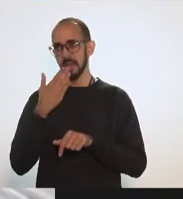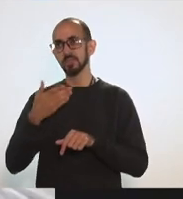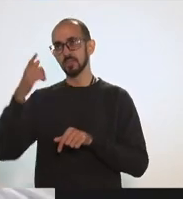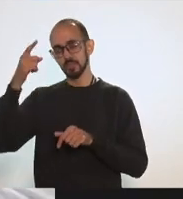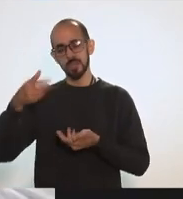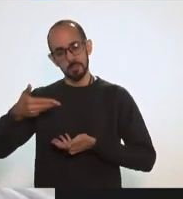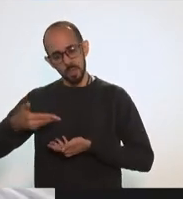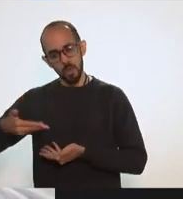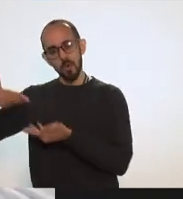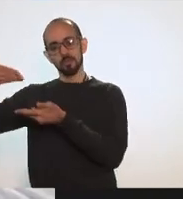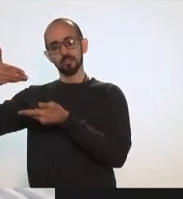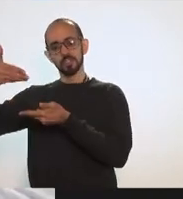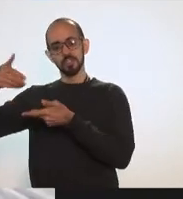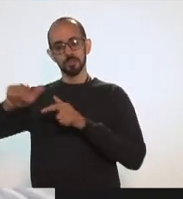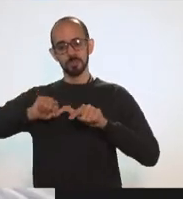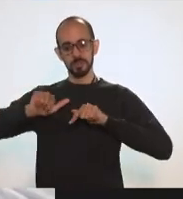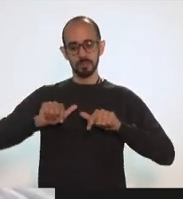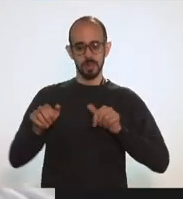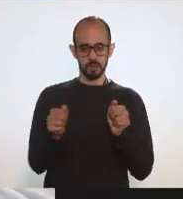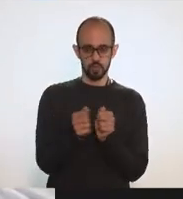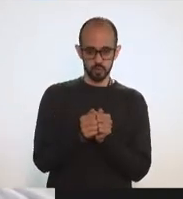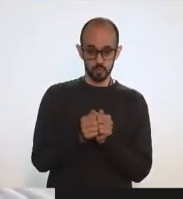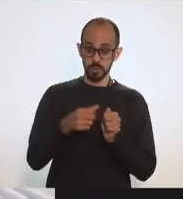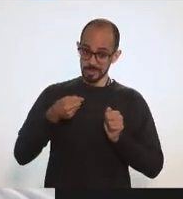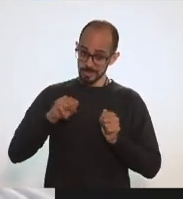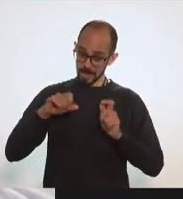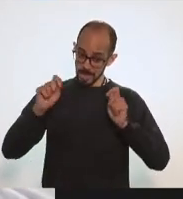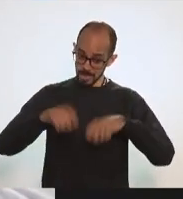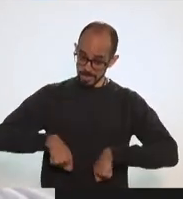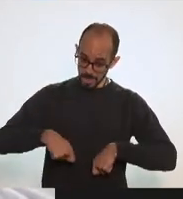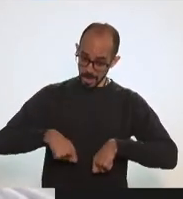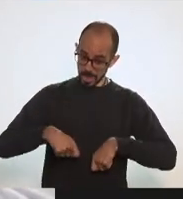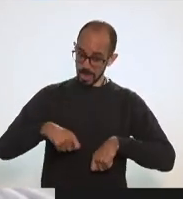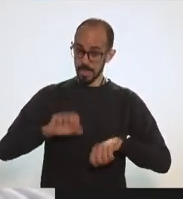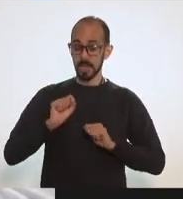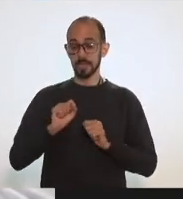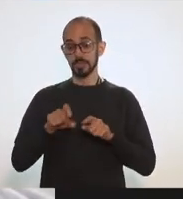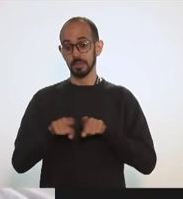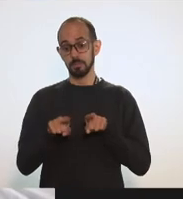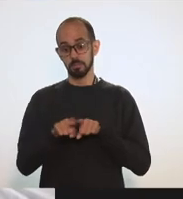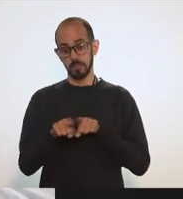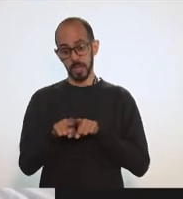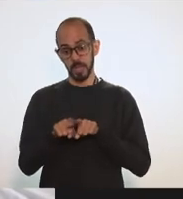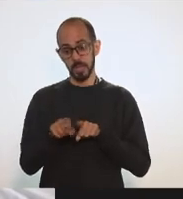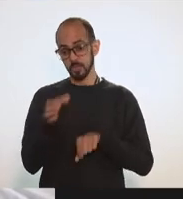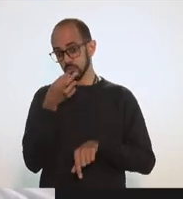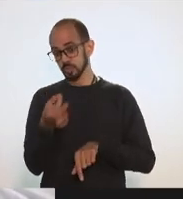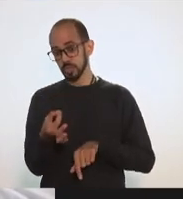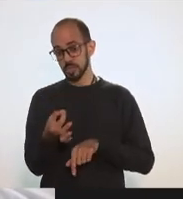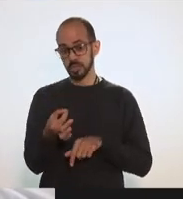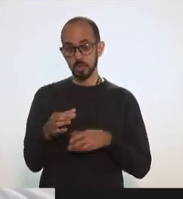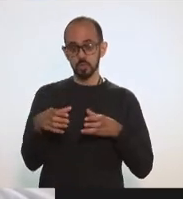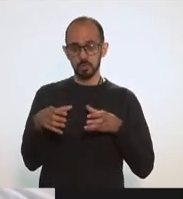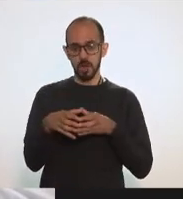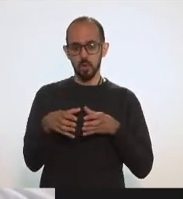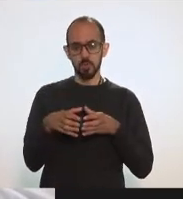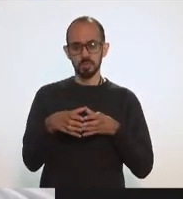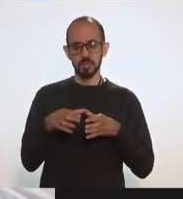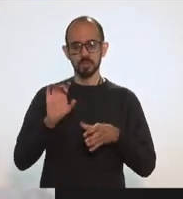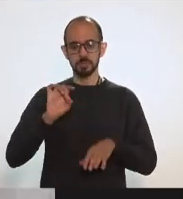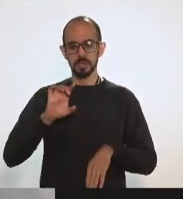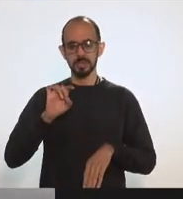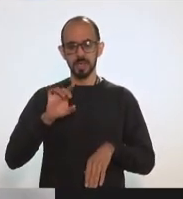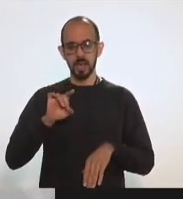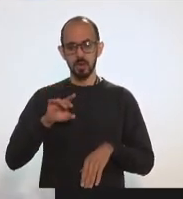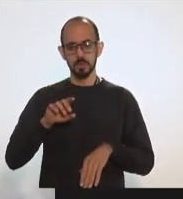seu lado aí. E, se possível, não sei se por via de CPI, mas fica a sugestão, talvez numa comissão especial, para que a gente